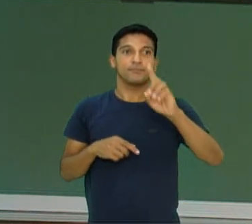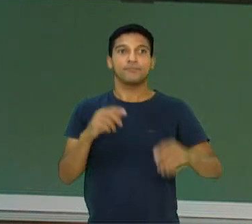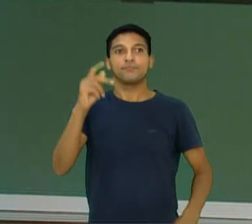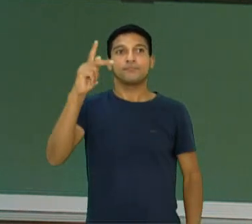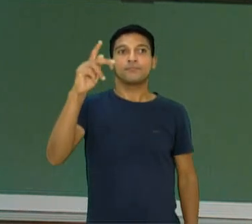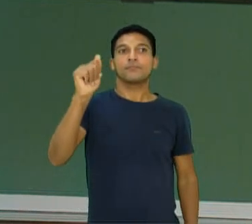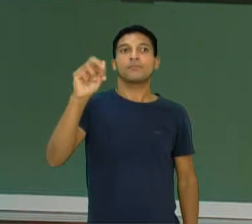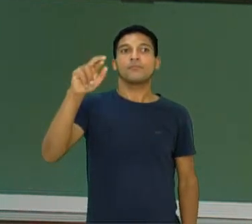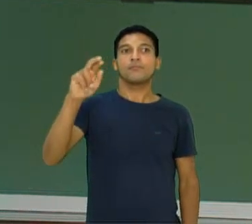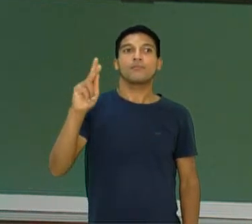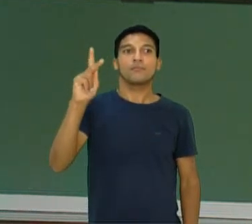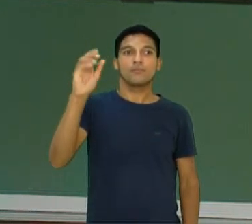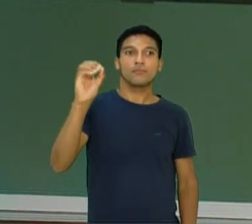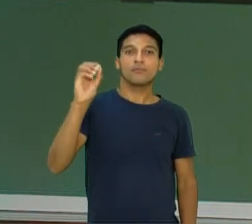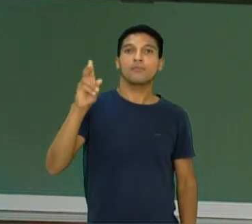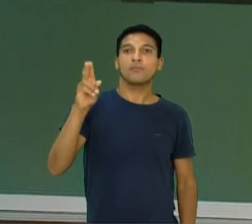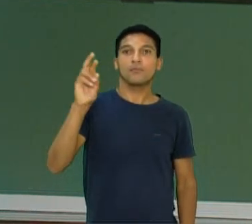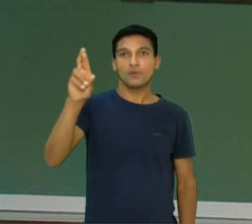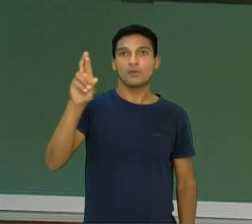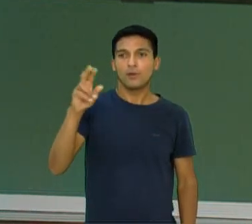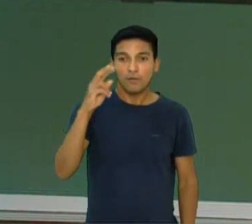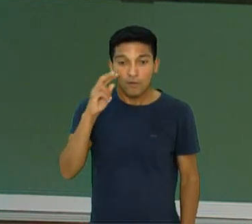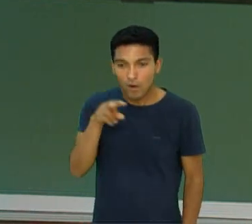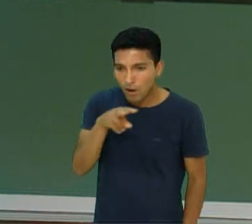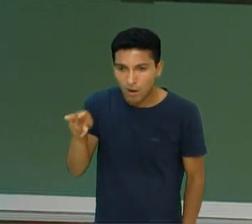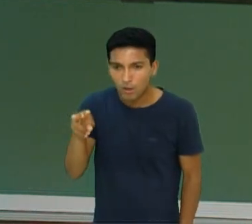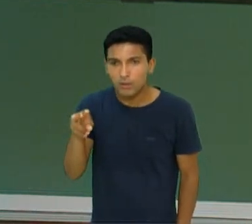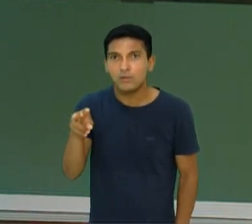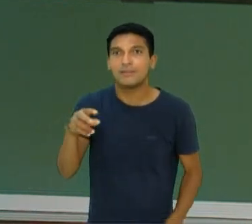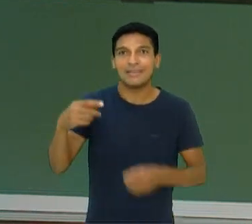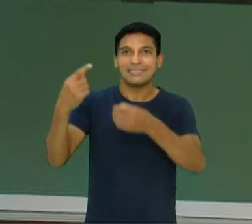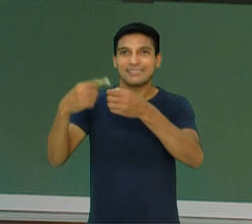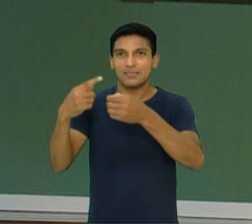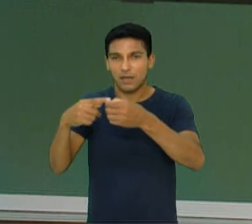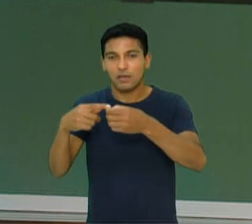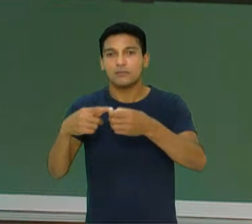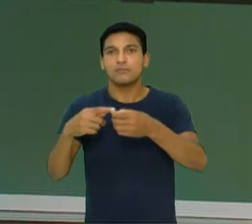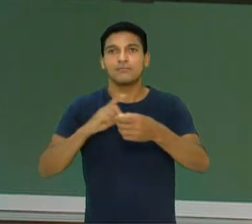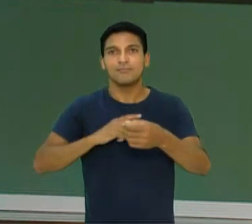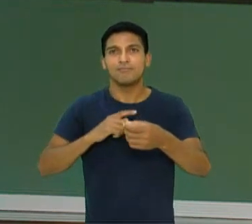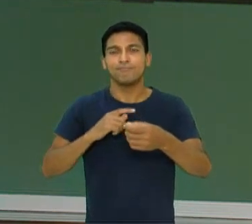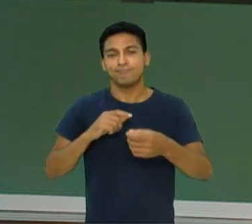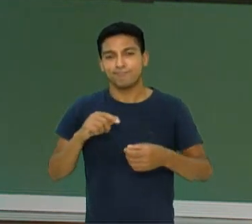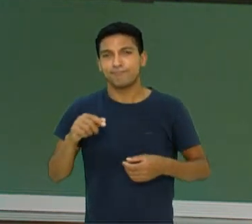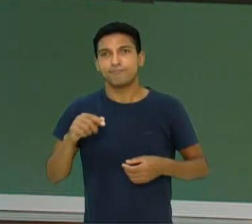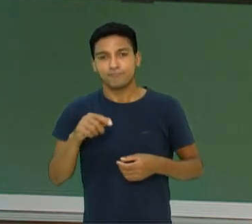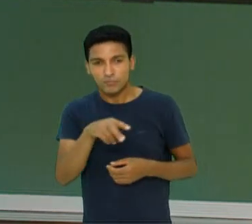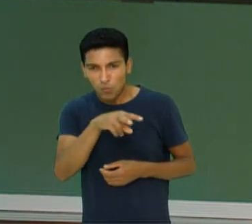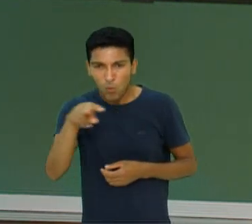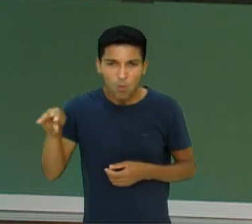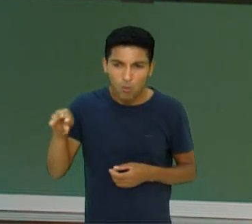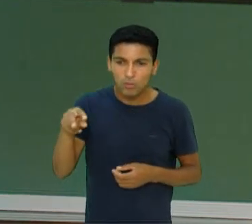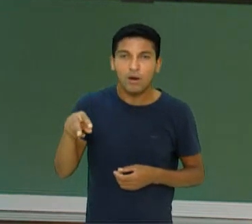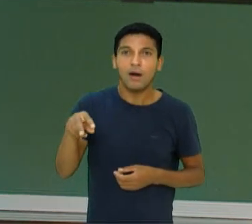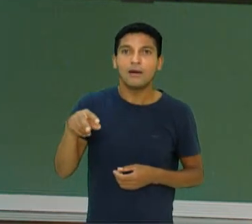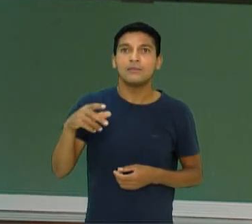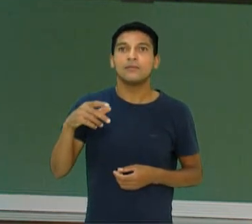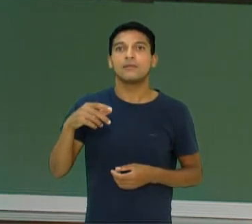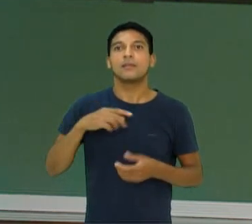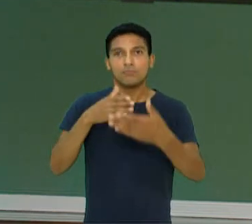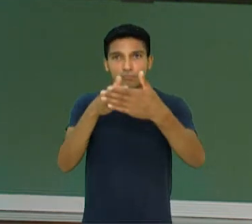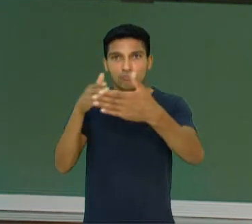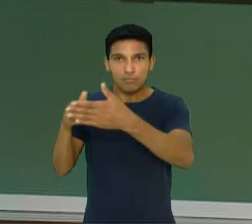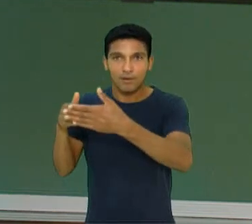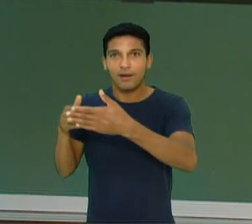a ideia do parkour. Tudo que é urbano, todos os elementos urbanos acabam virando um